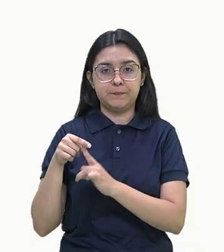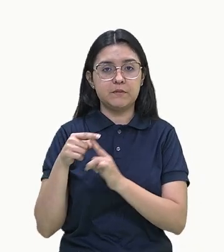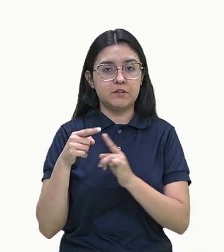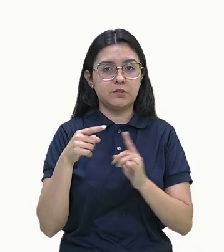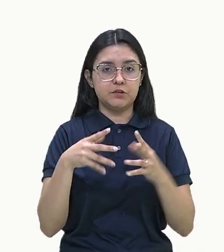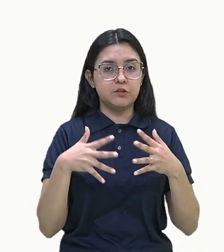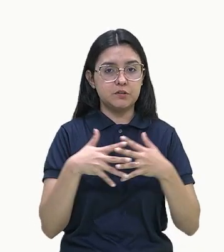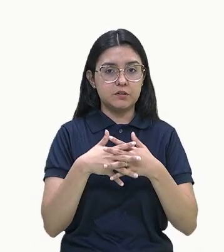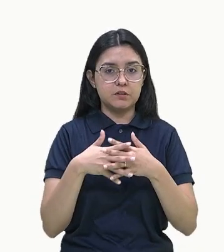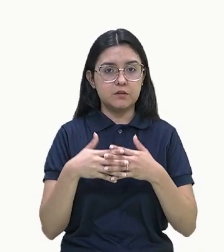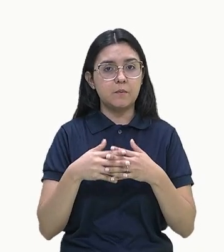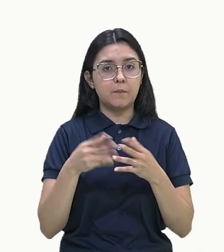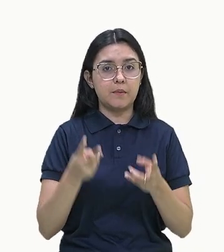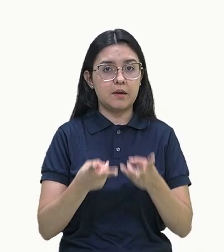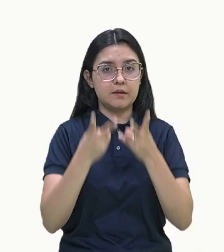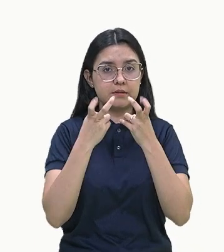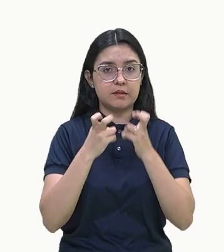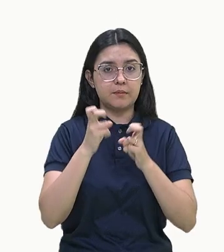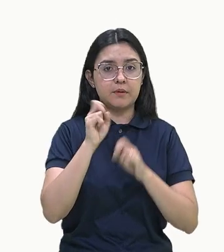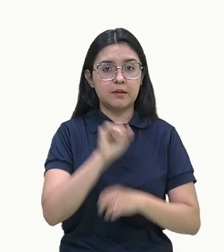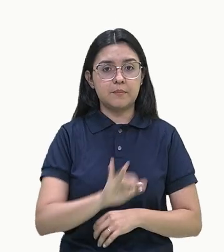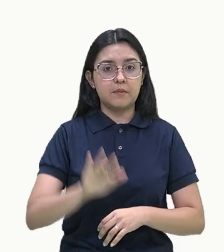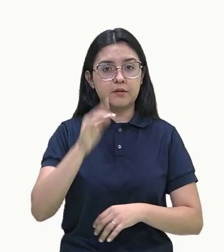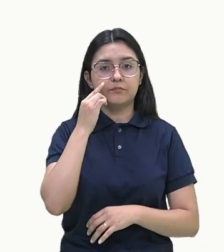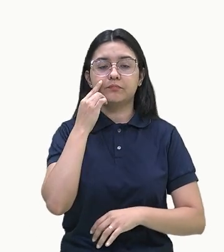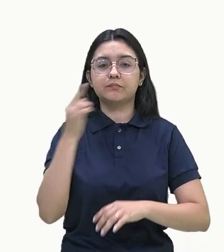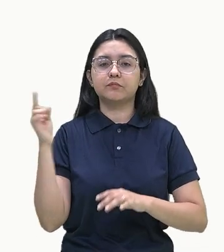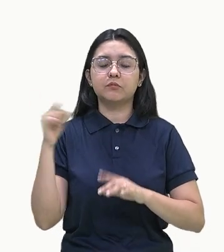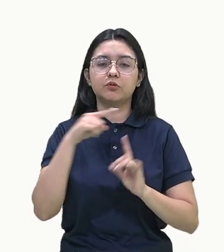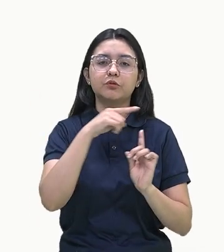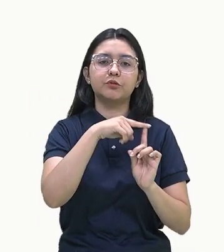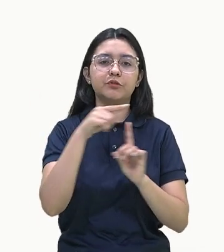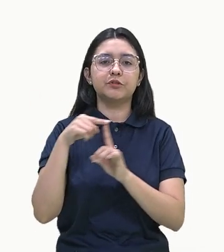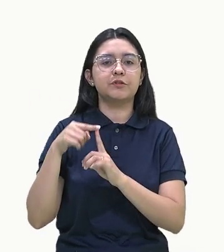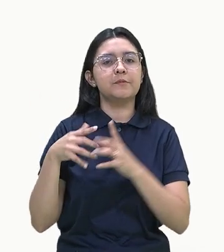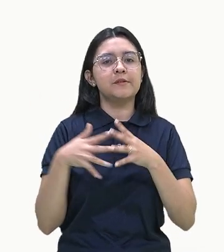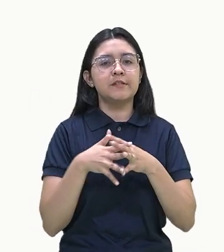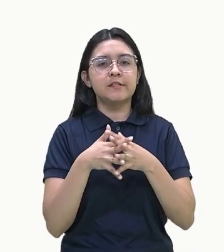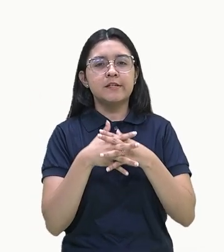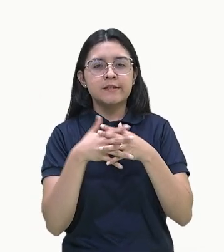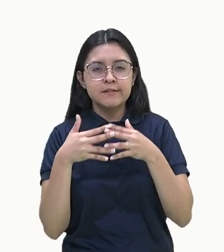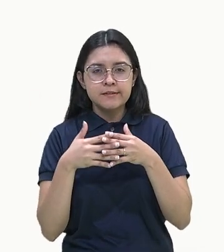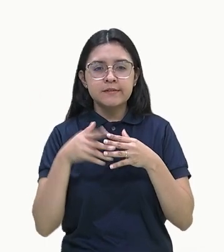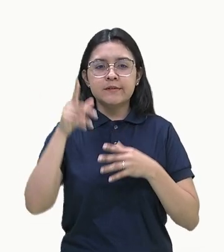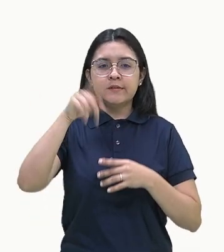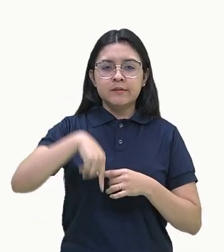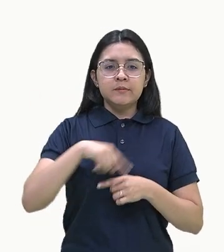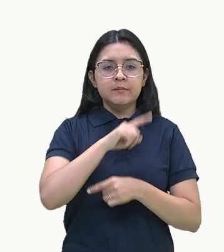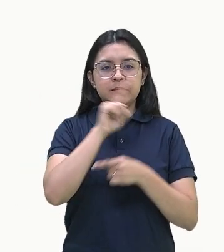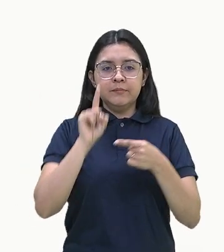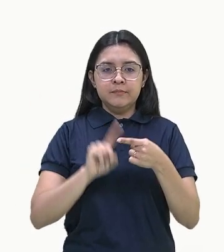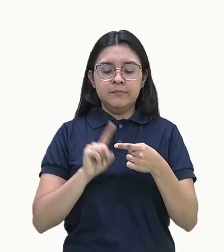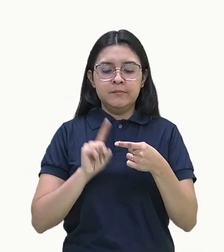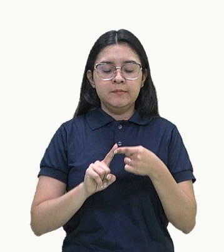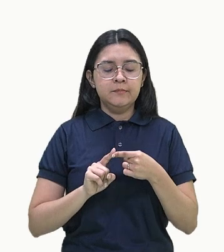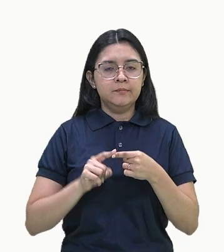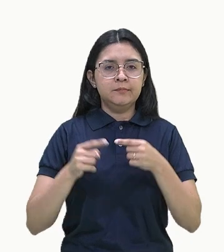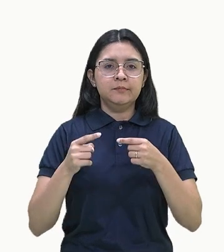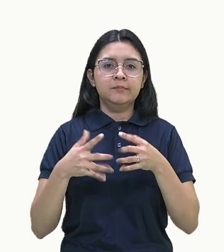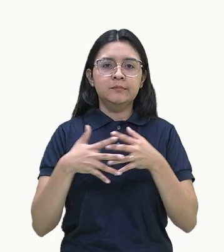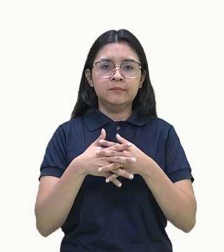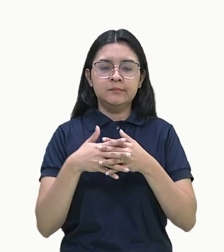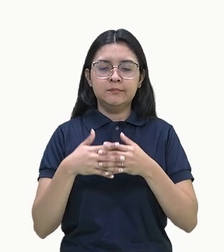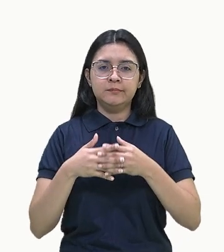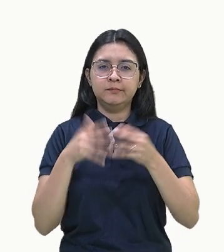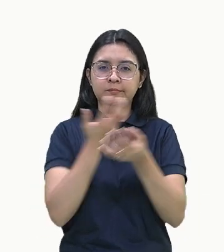nessas ilustrações que os tipos de tecidos musculares são estriado